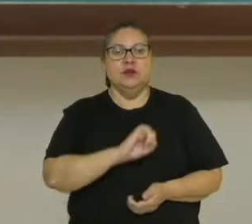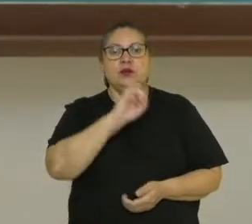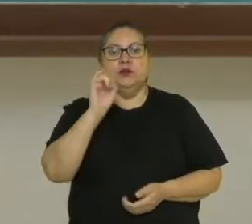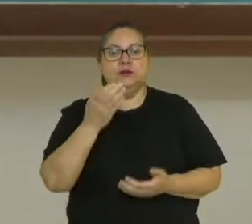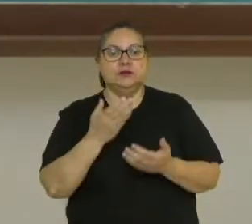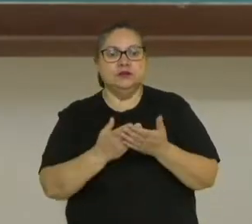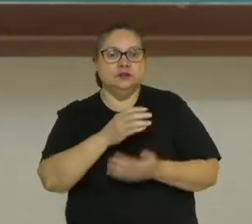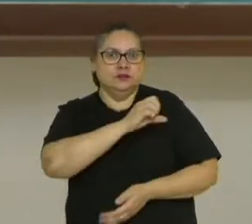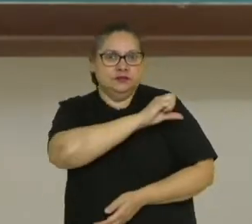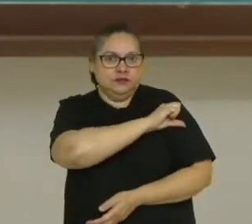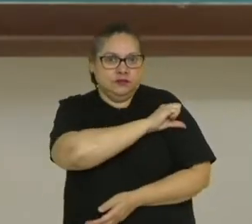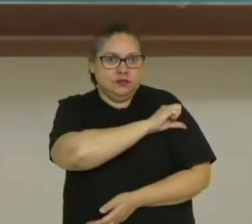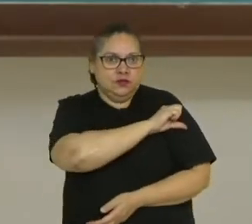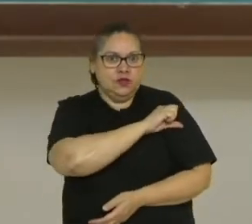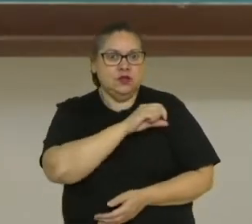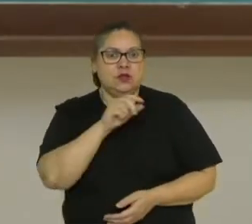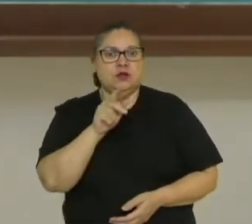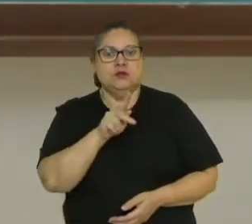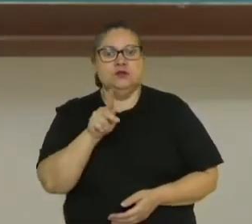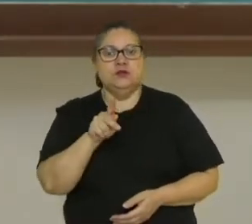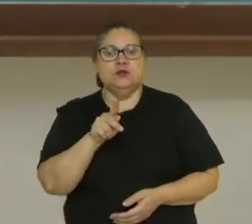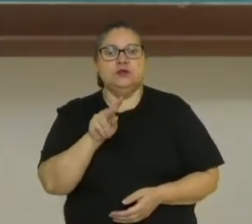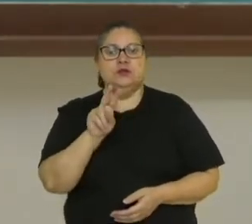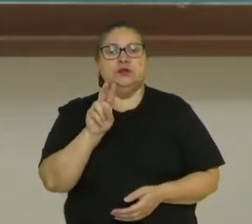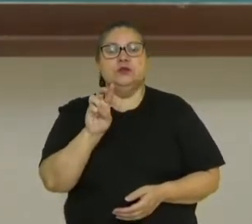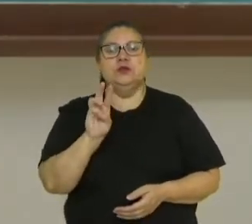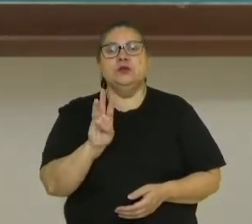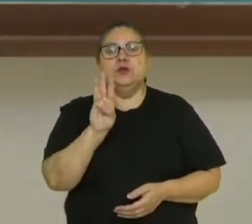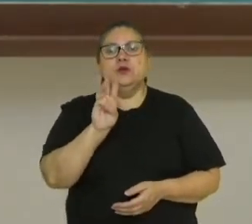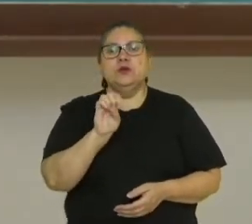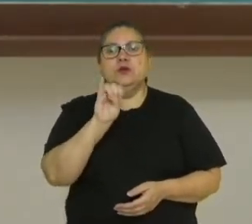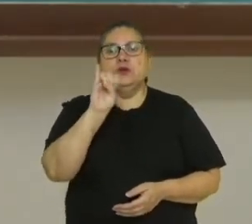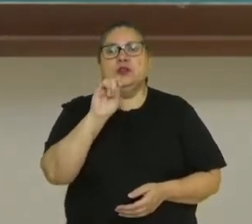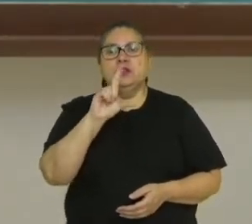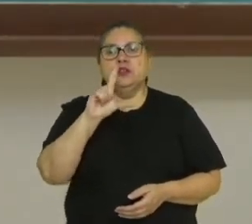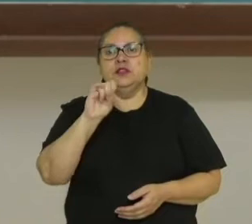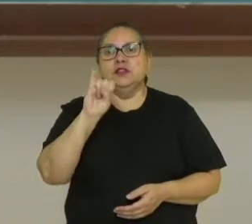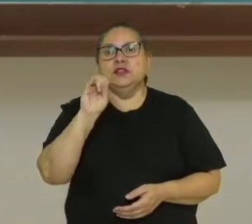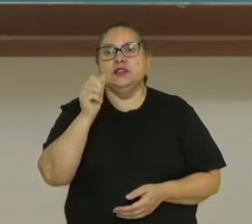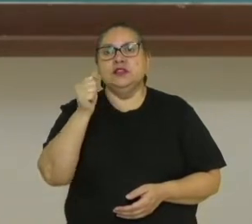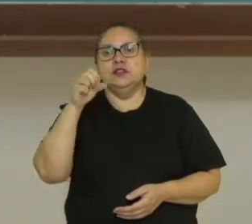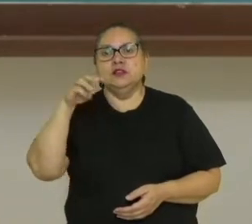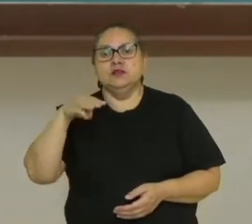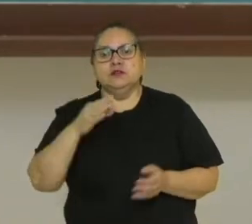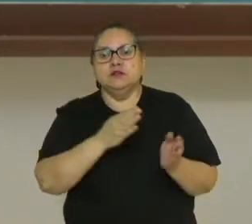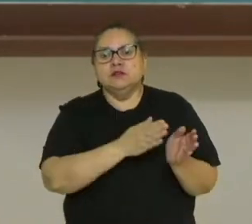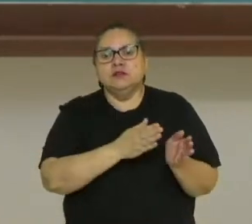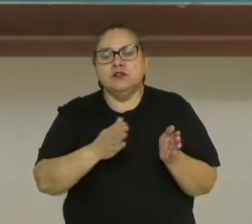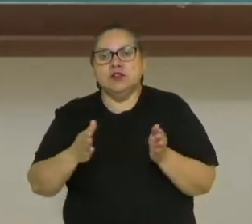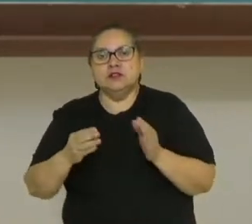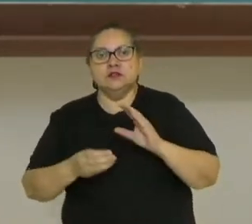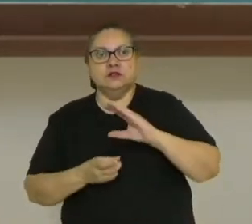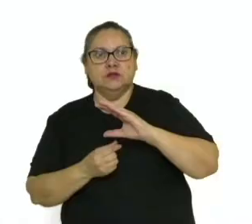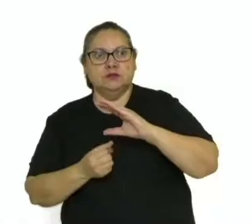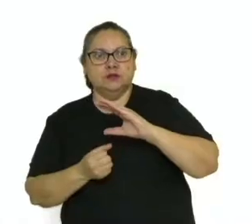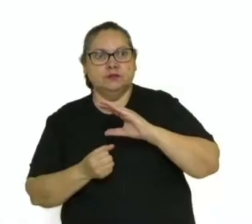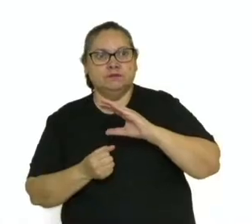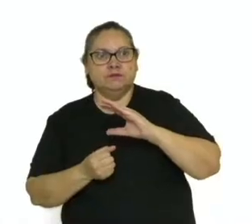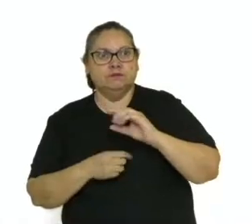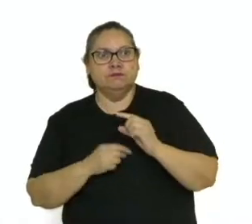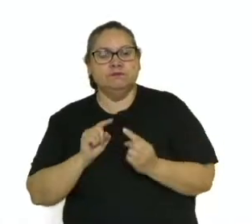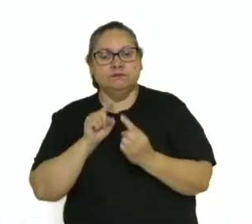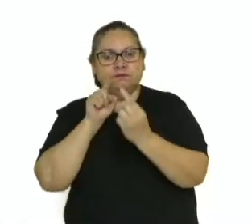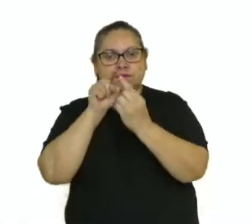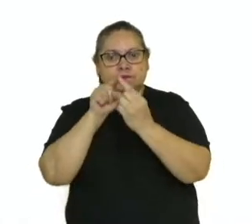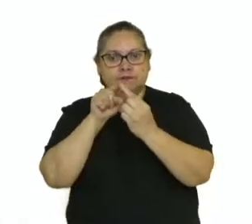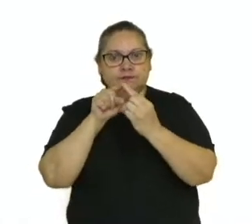Olá, estudantes do nono ano, eu sou o professor William e nessa aula nós vamos falar sobre as fases do capitalismo. Bem,